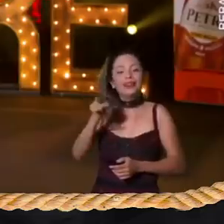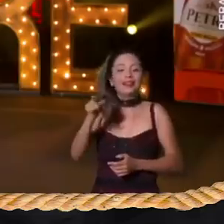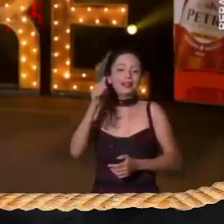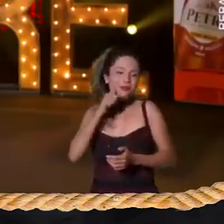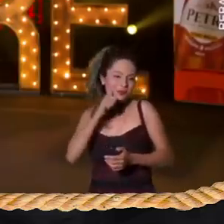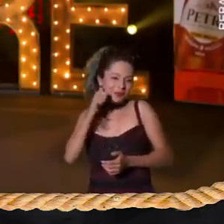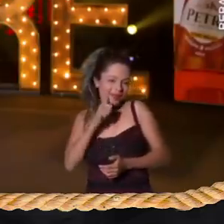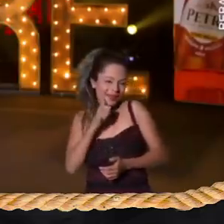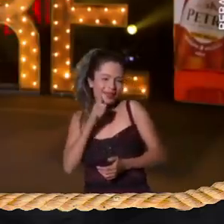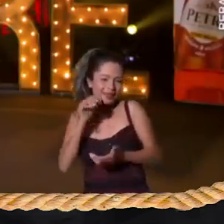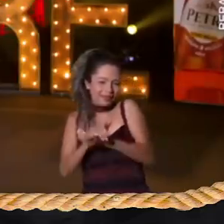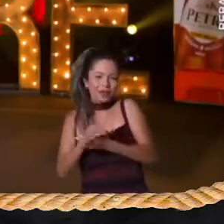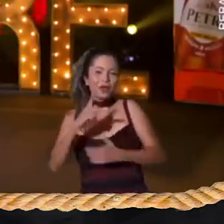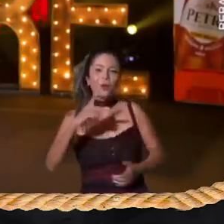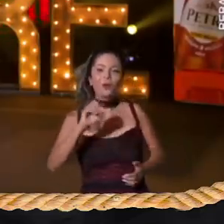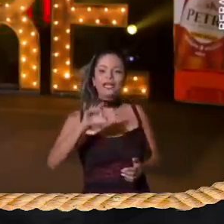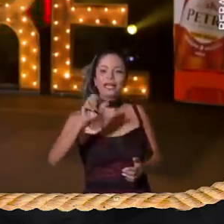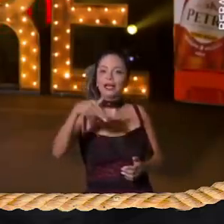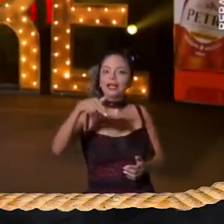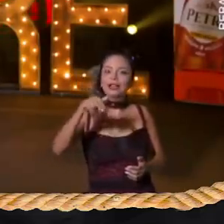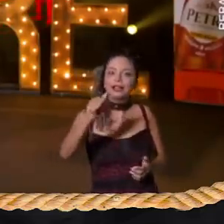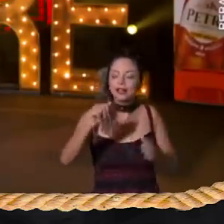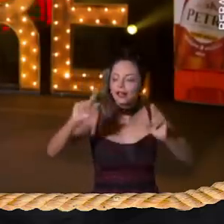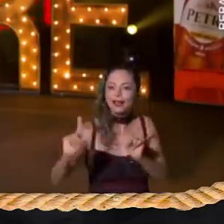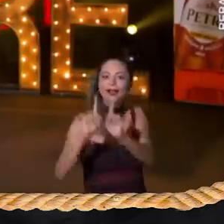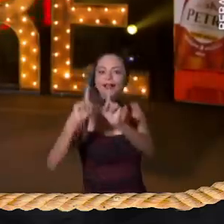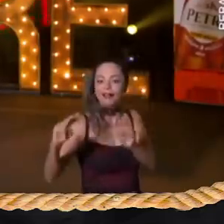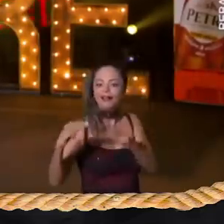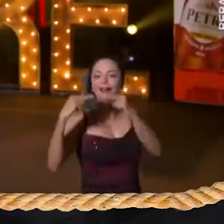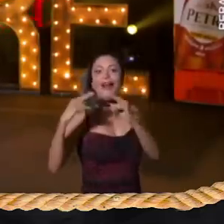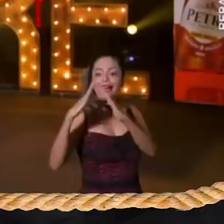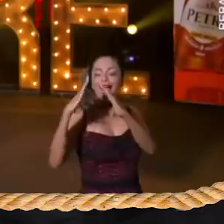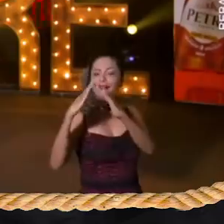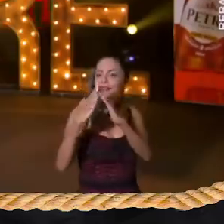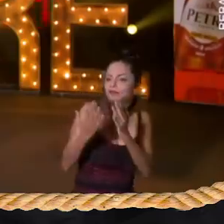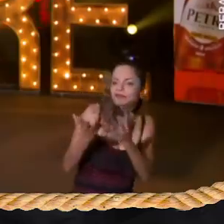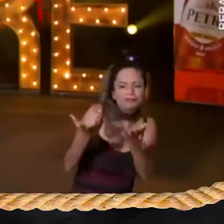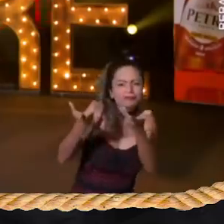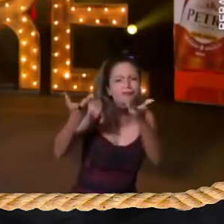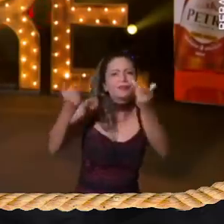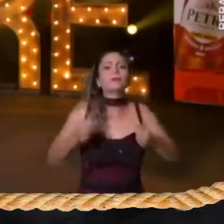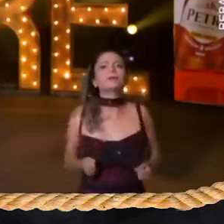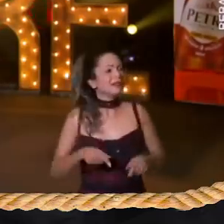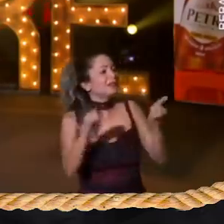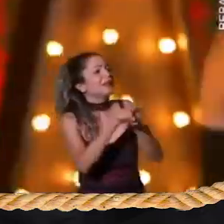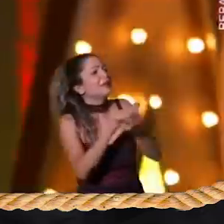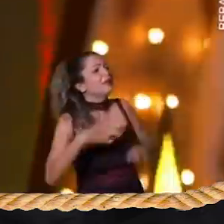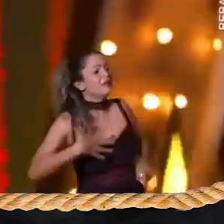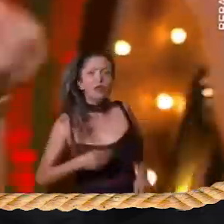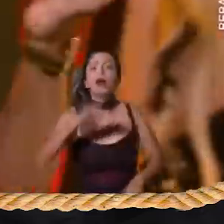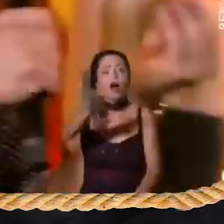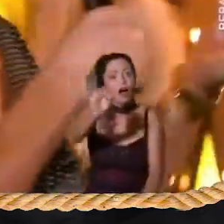gente finíssima. Eu não sabia das suas qualidades, meu Deus. E os meninos que você conheceu? Leonardo tem filhos